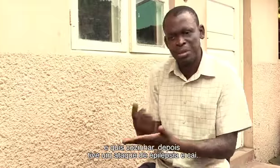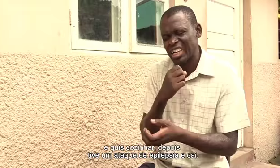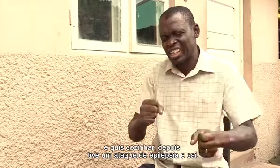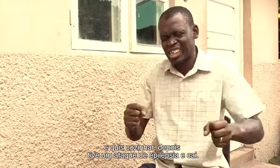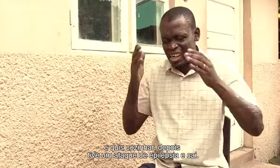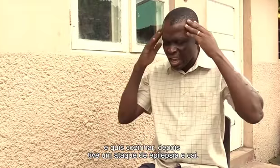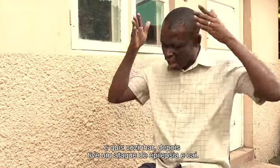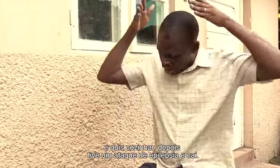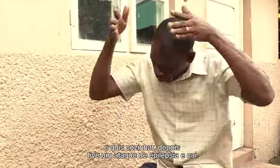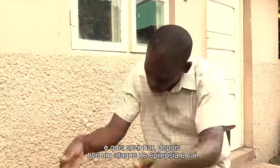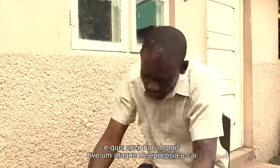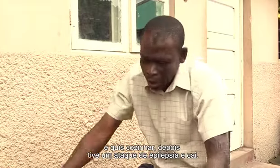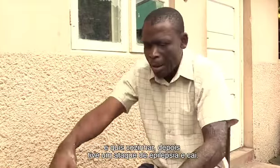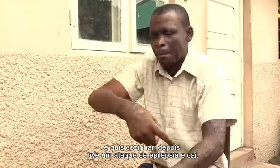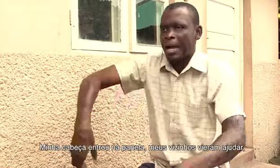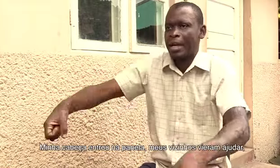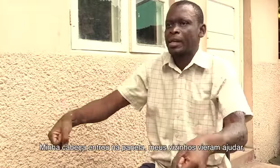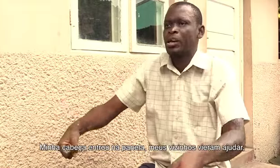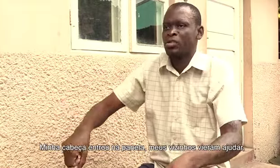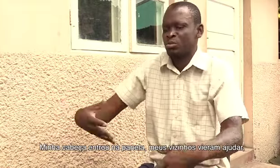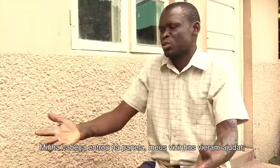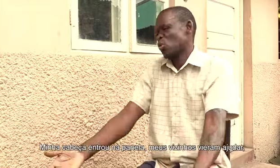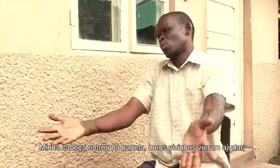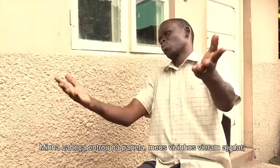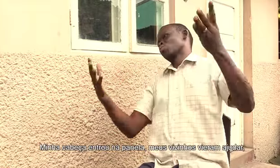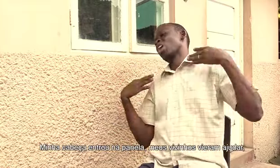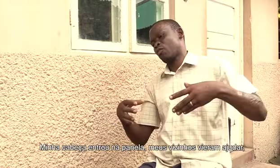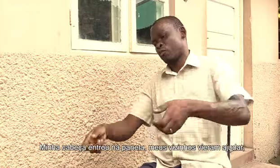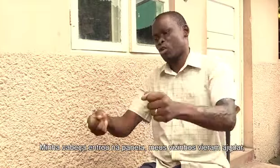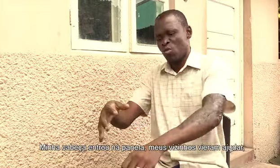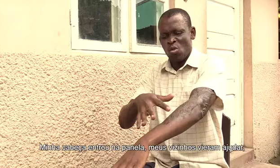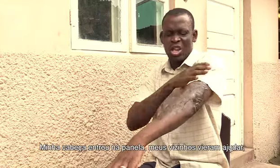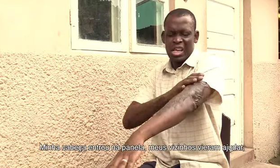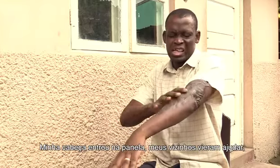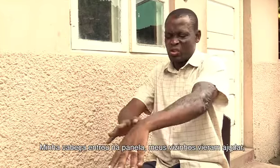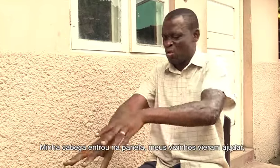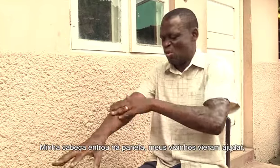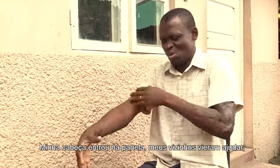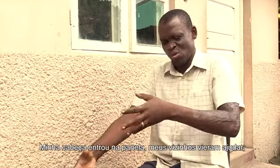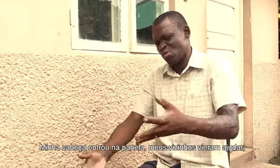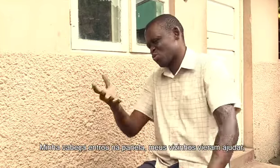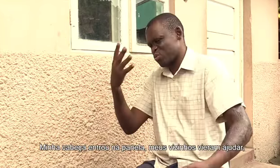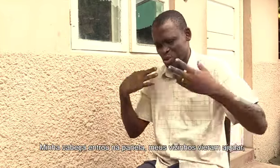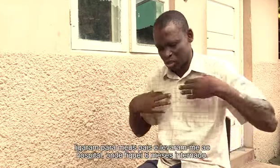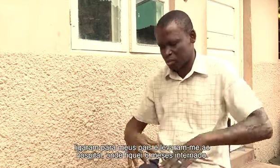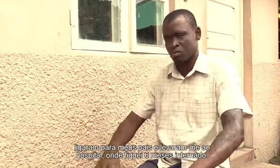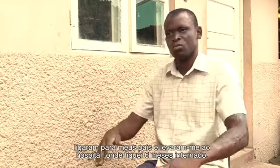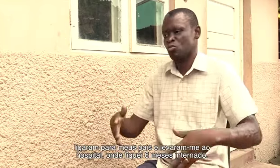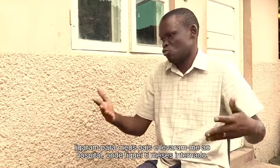tive um ataque de epilepsia e caí. Minha cabeça entrou na panela e meus vizinhos vieram ajudar.